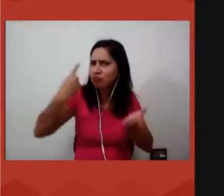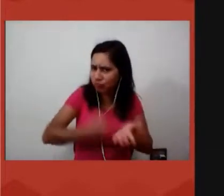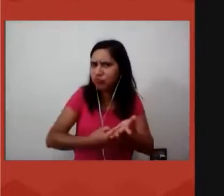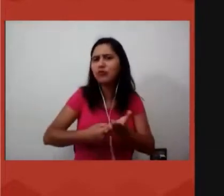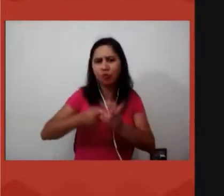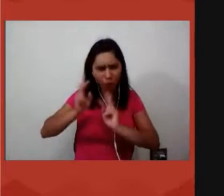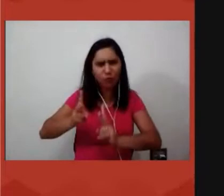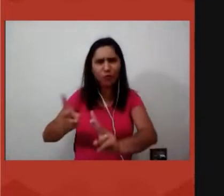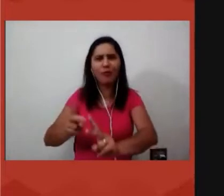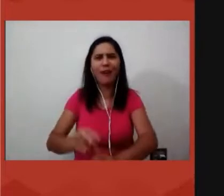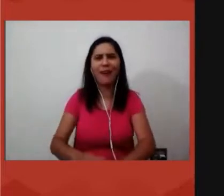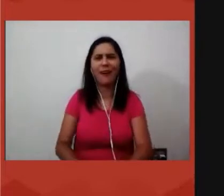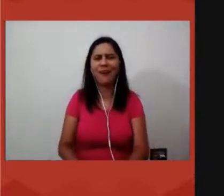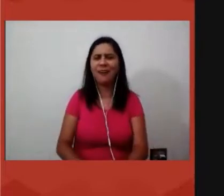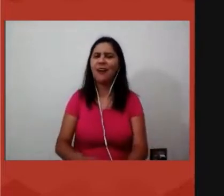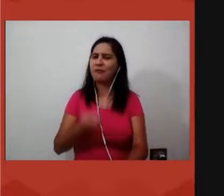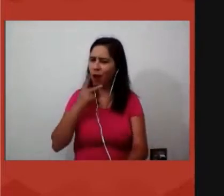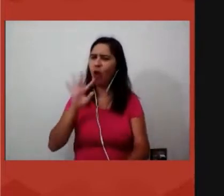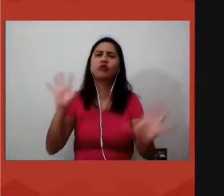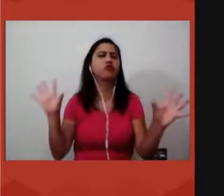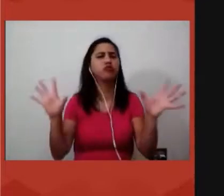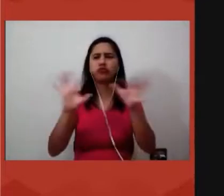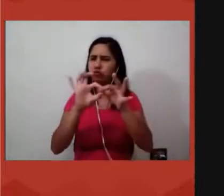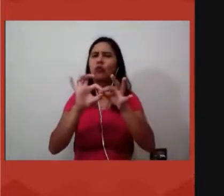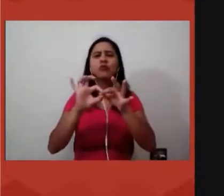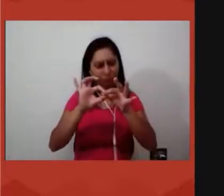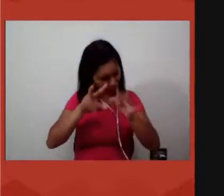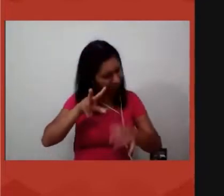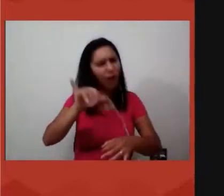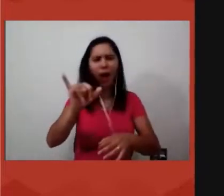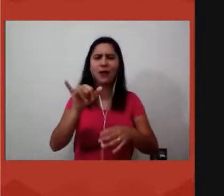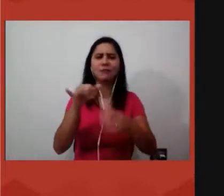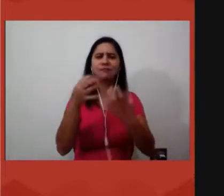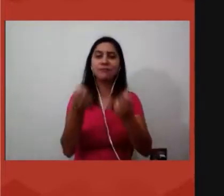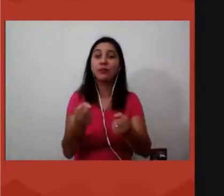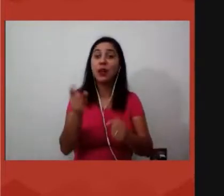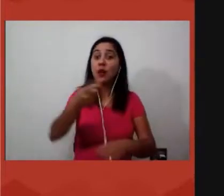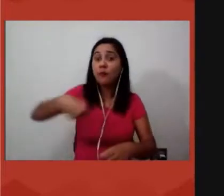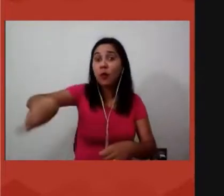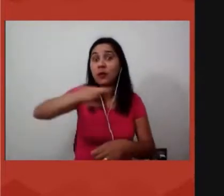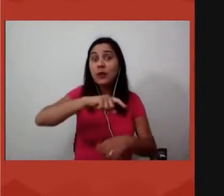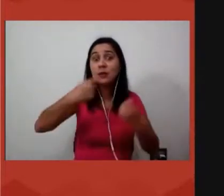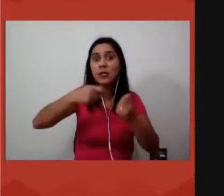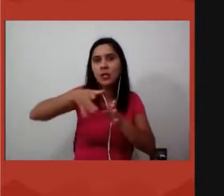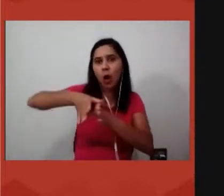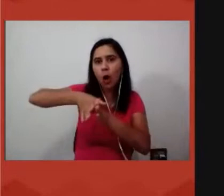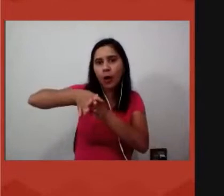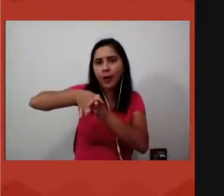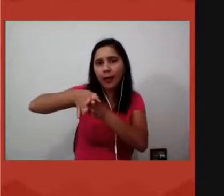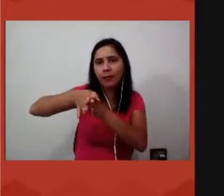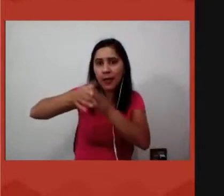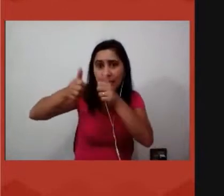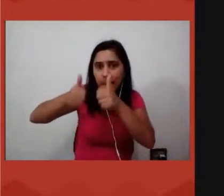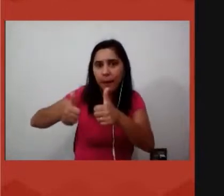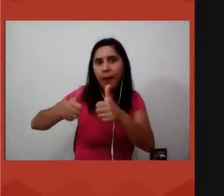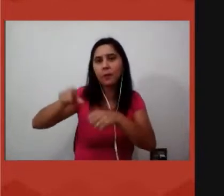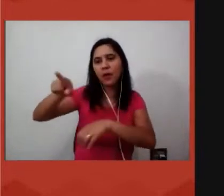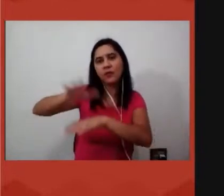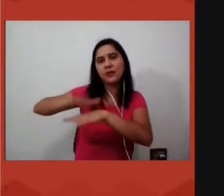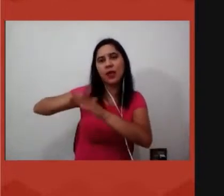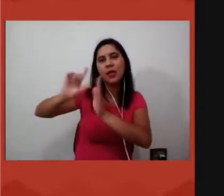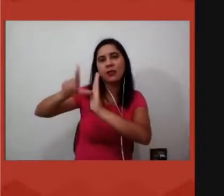Ela falou, não, vamos fazer tudo junto, então vamos aí. O importante é que vocês fiquem bem orientados para a aprendizagem